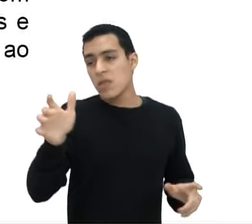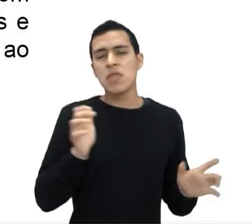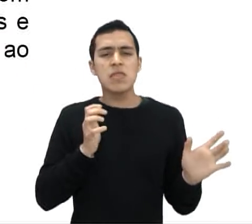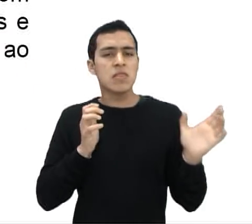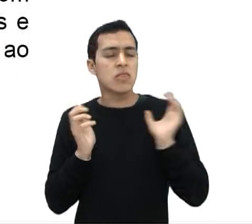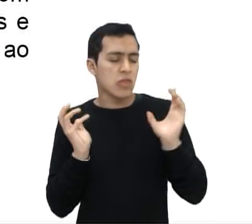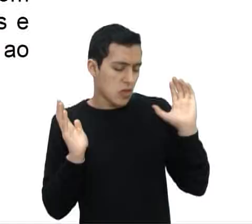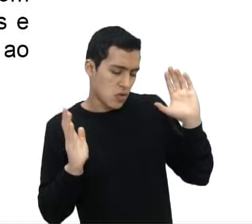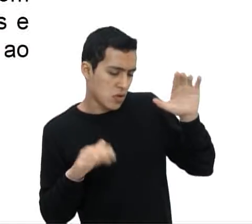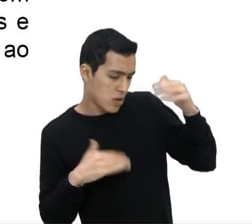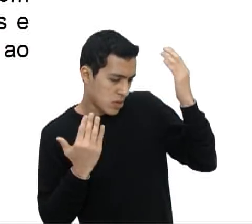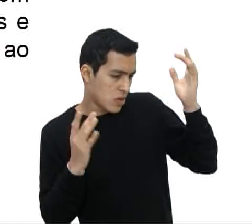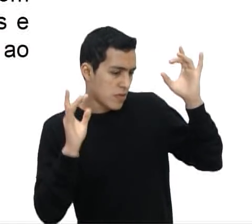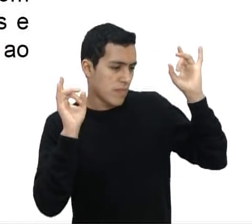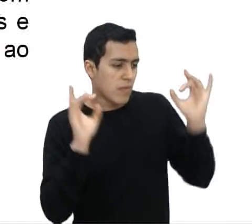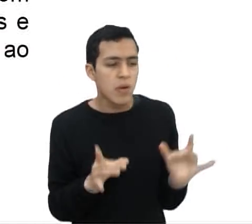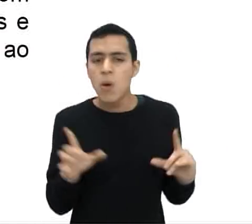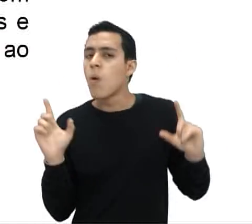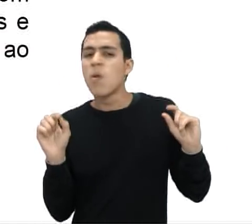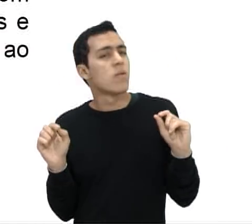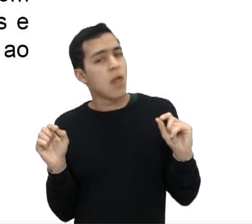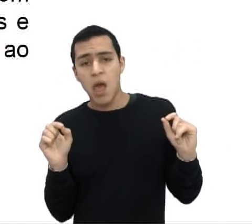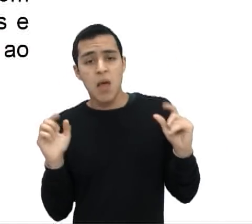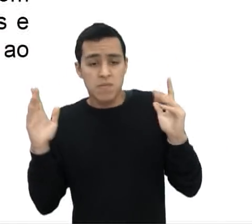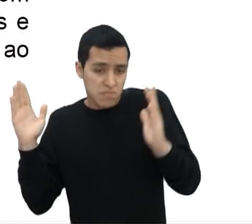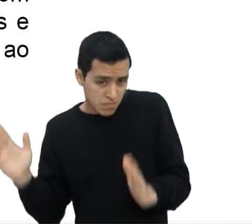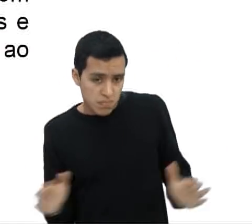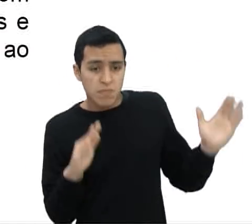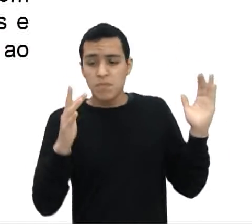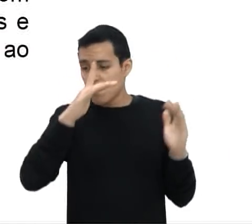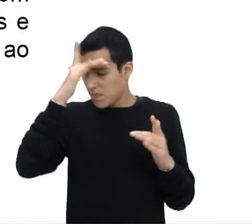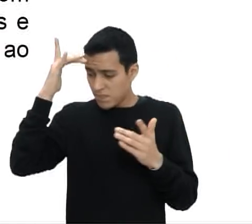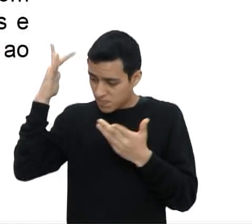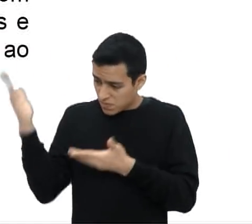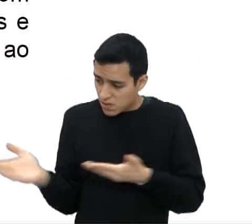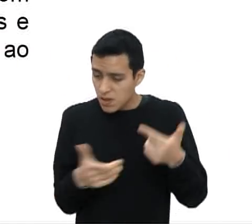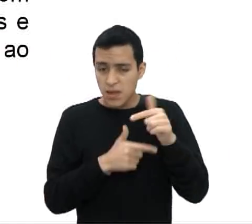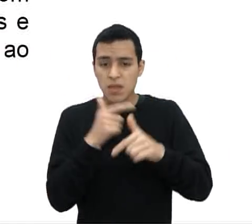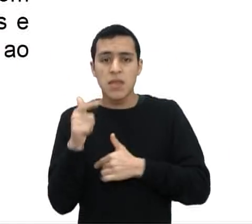e nobres, são retratadas as pessoas que trabalham.